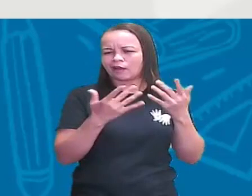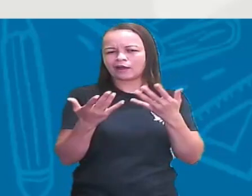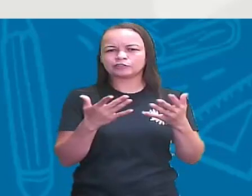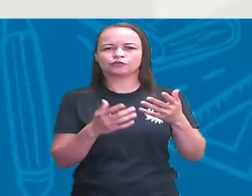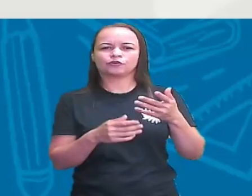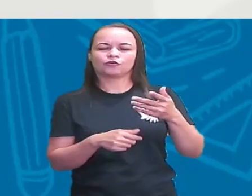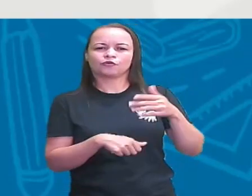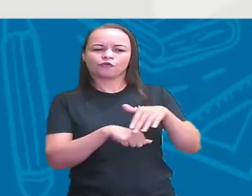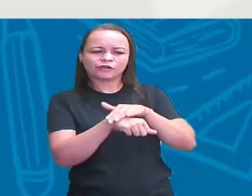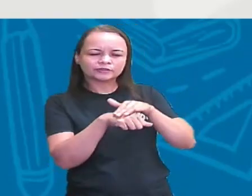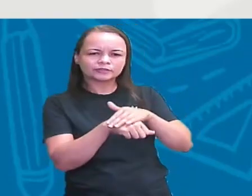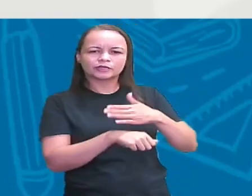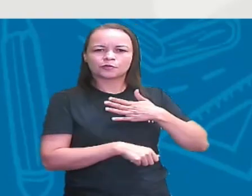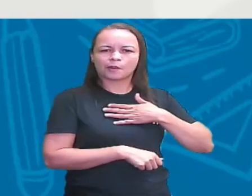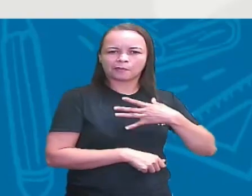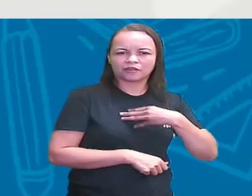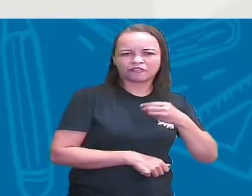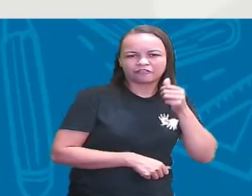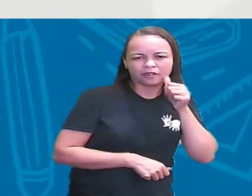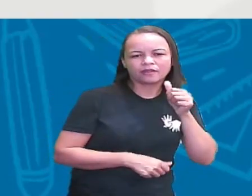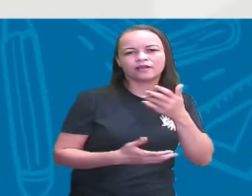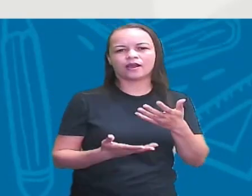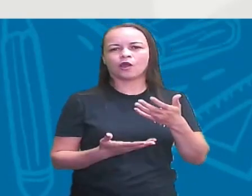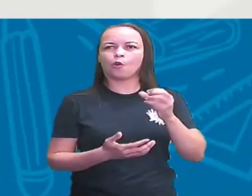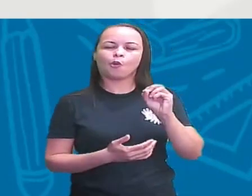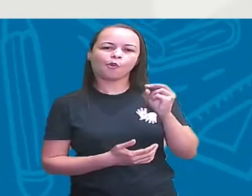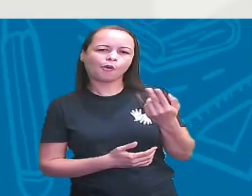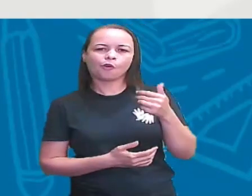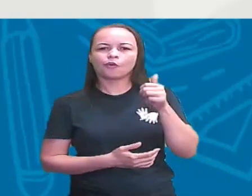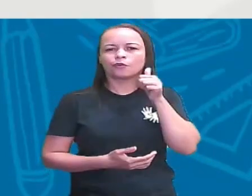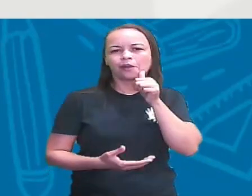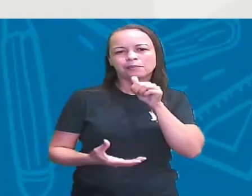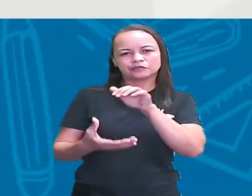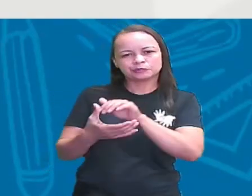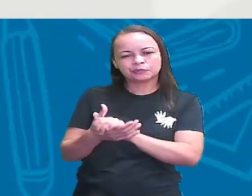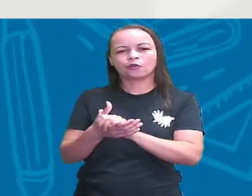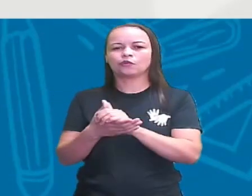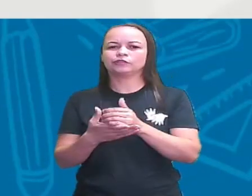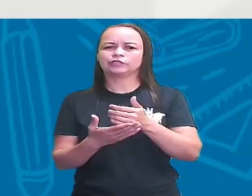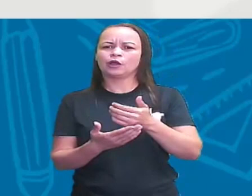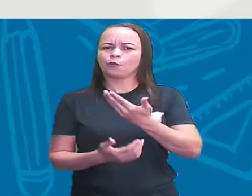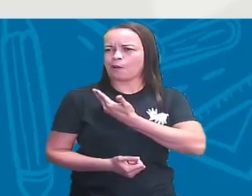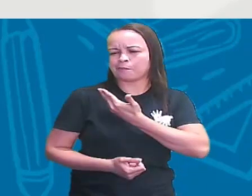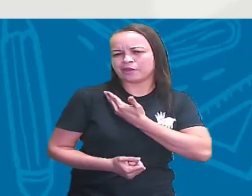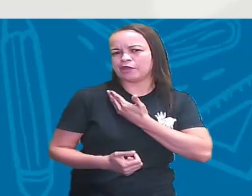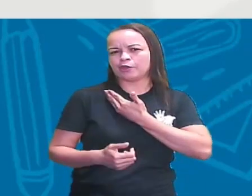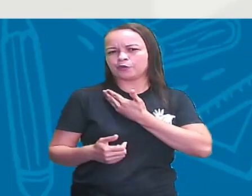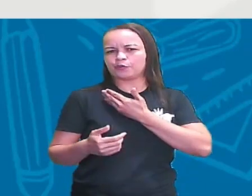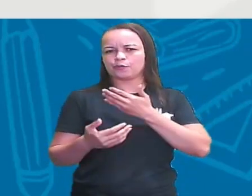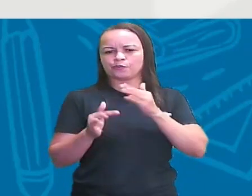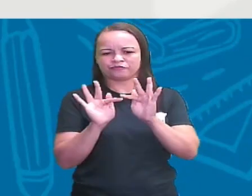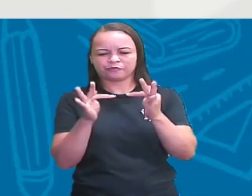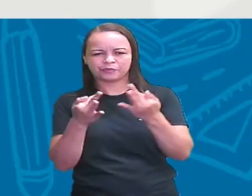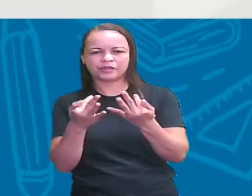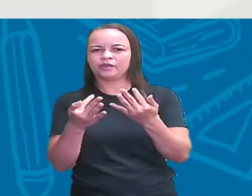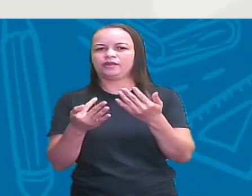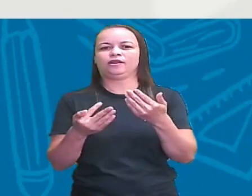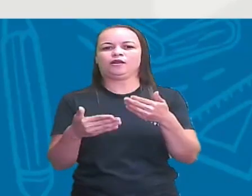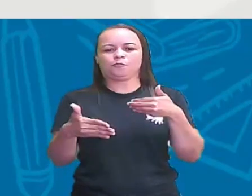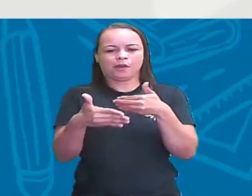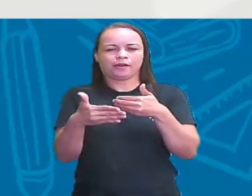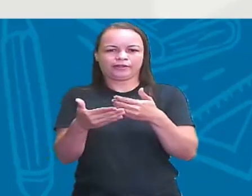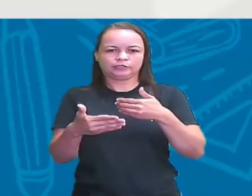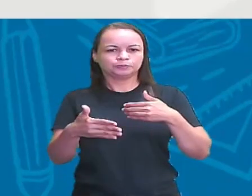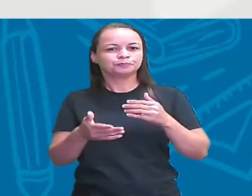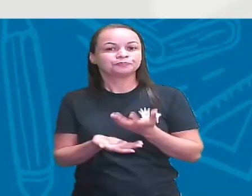minha filha, ou conversando com a minha esposa, ou com um parente, com um amigo, com alguém muito próximo, muitas